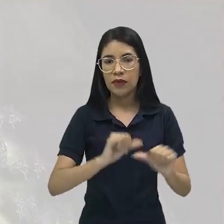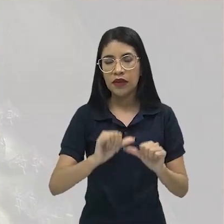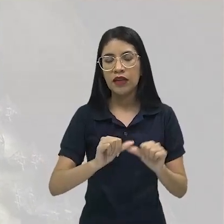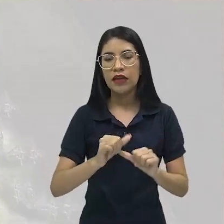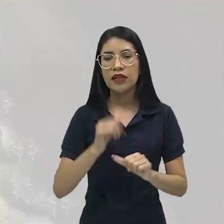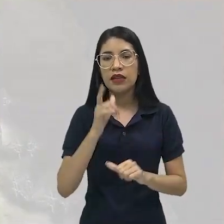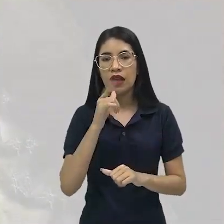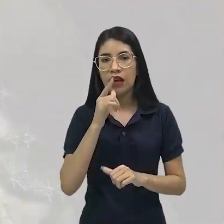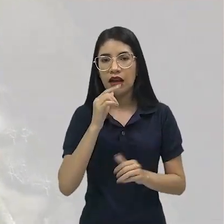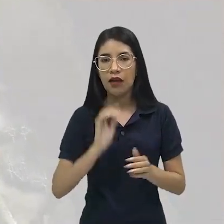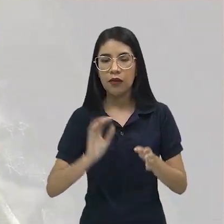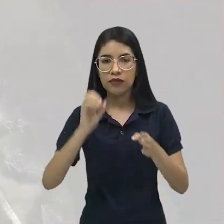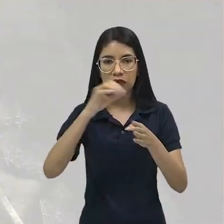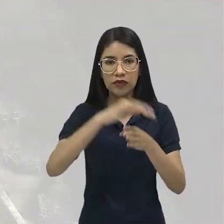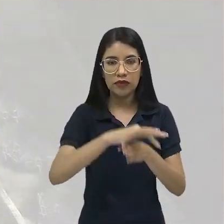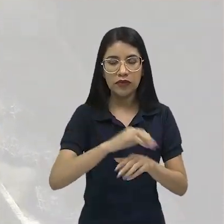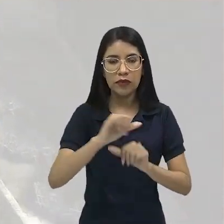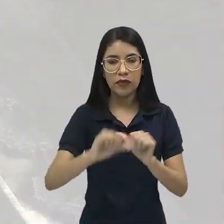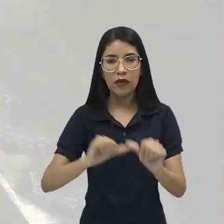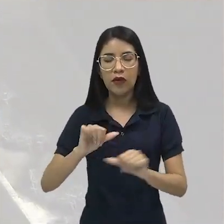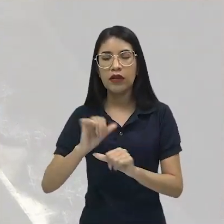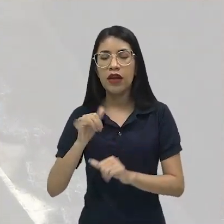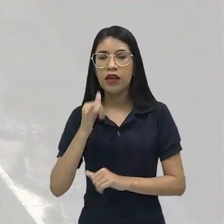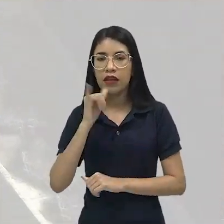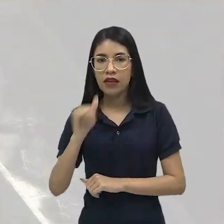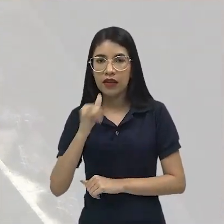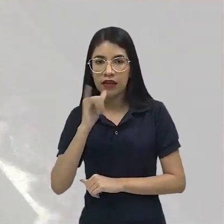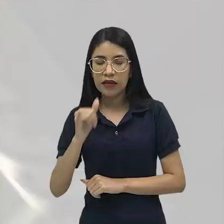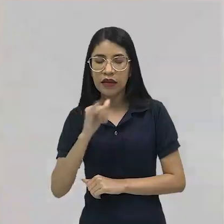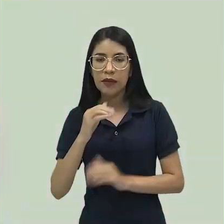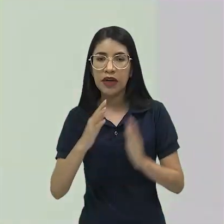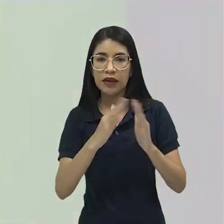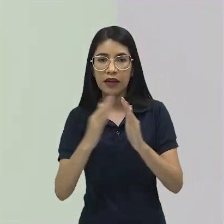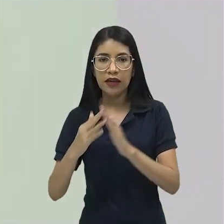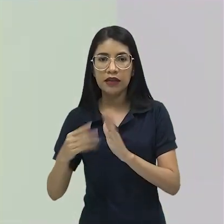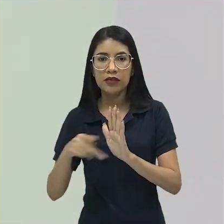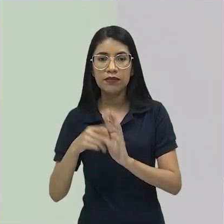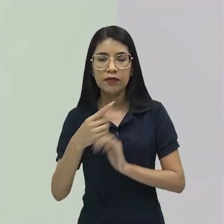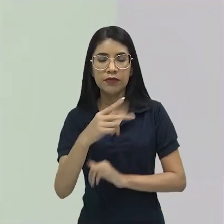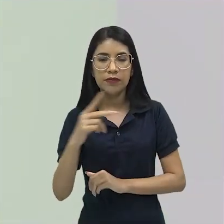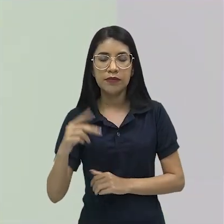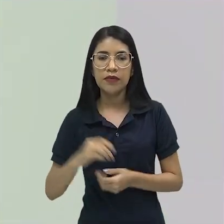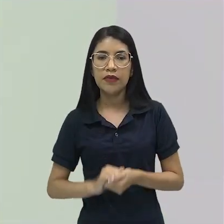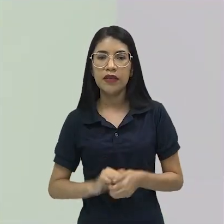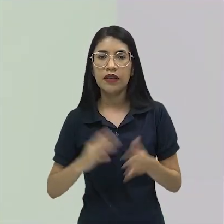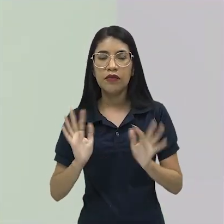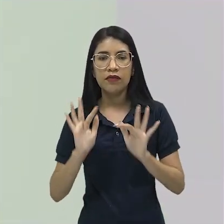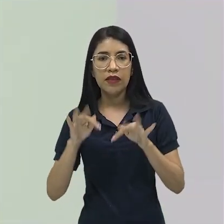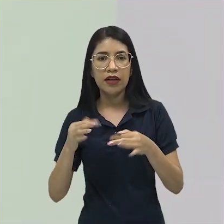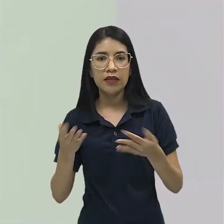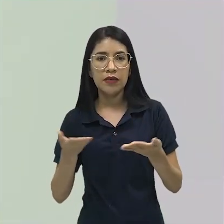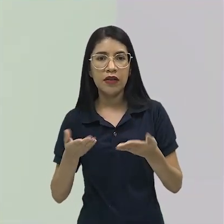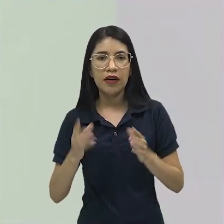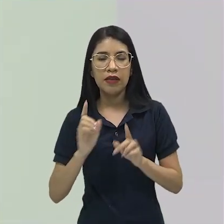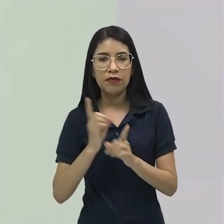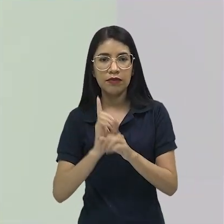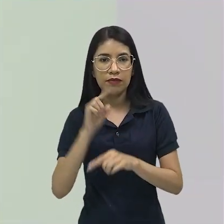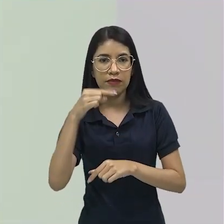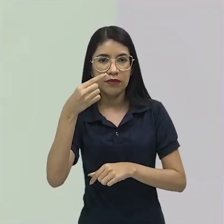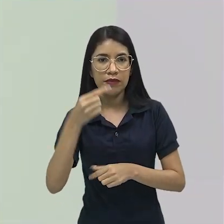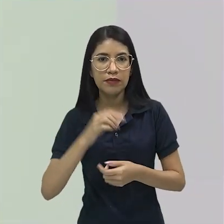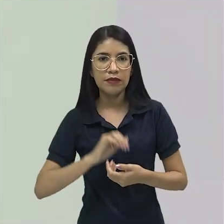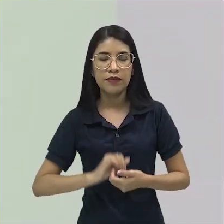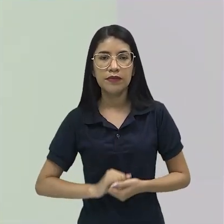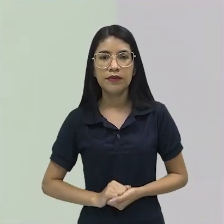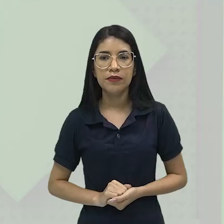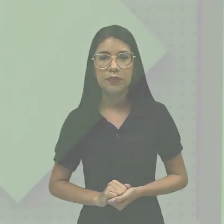energia acumulada da água em energia elétrica para suas casas. Bom, pessoal, Eu vou ficando por aqui. Até a próxima.